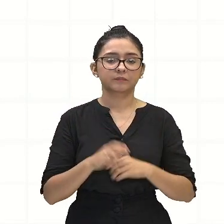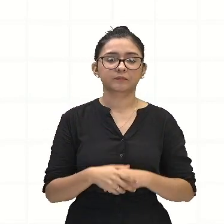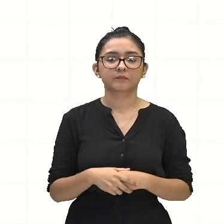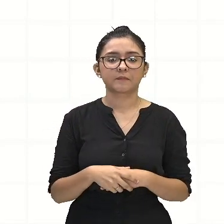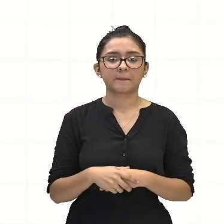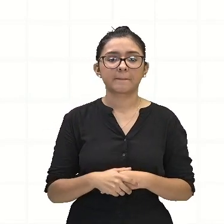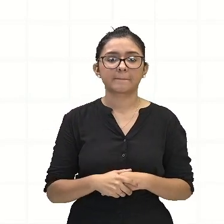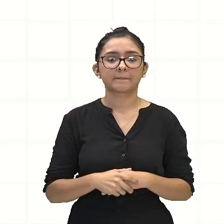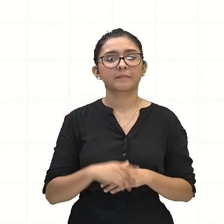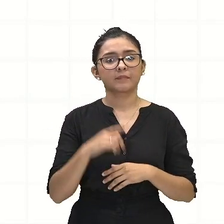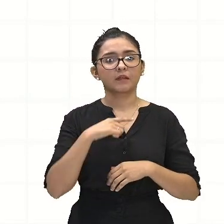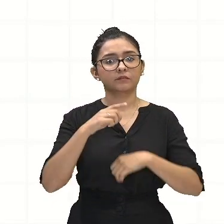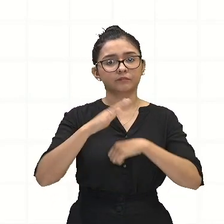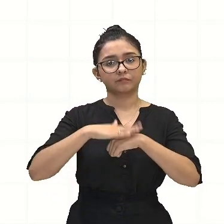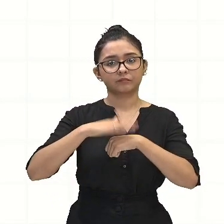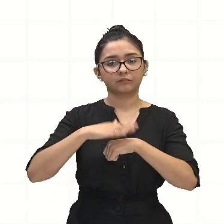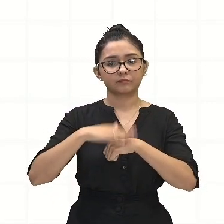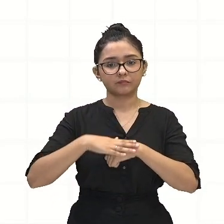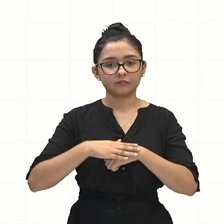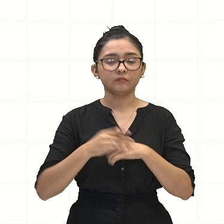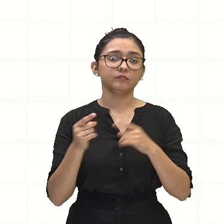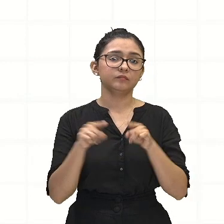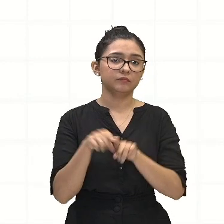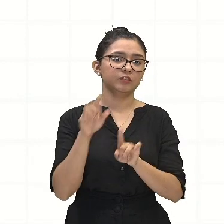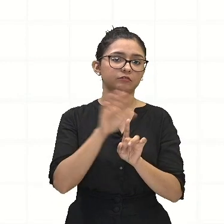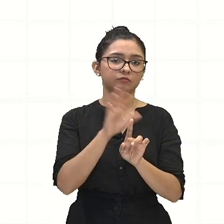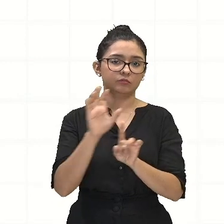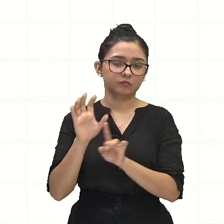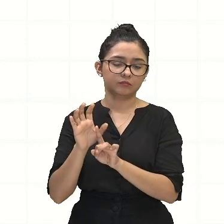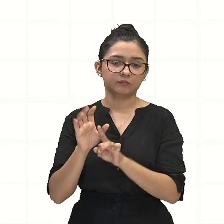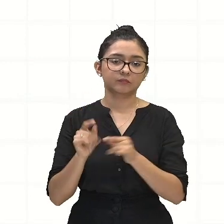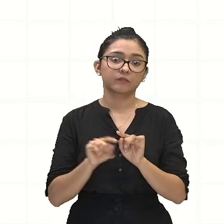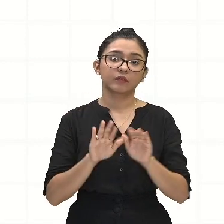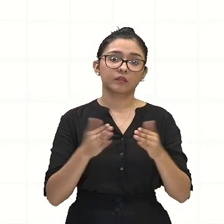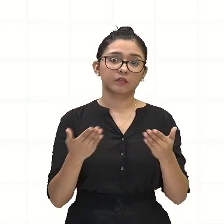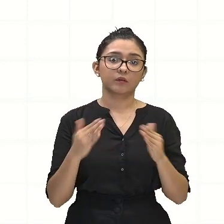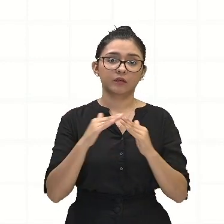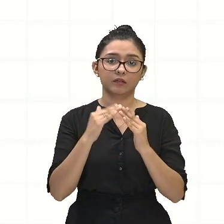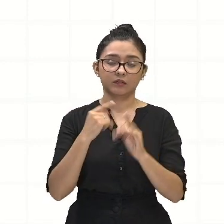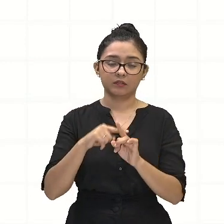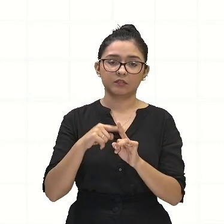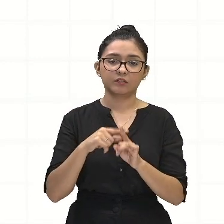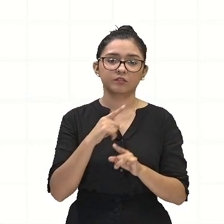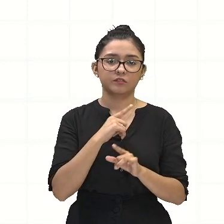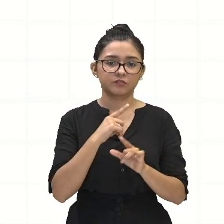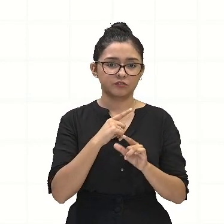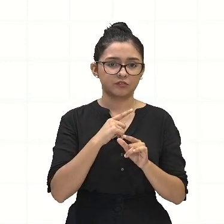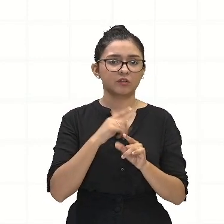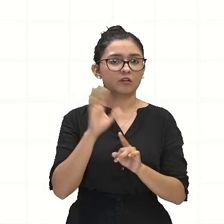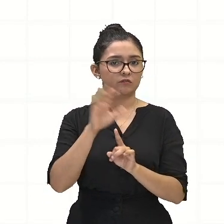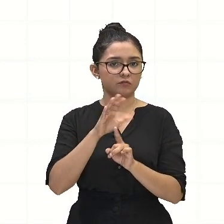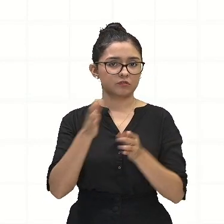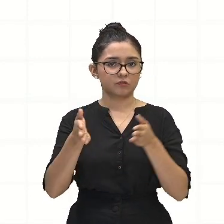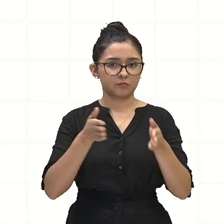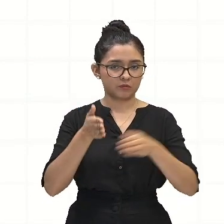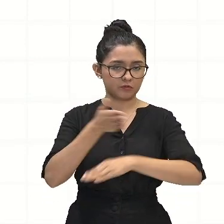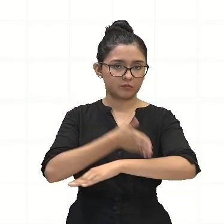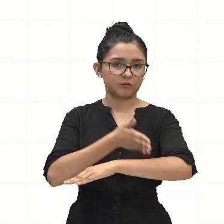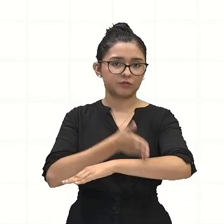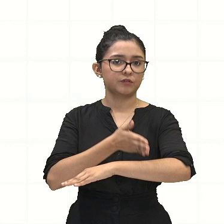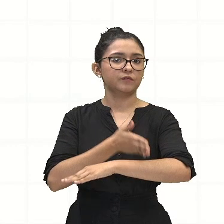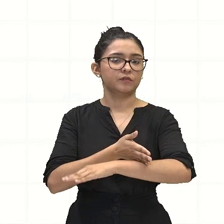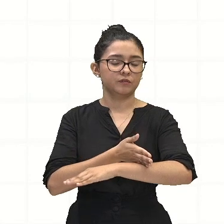sua autonomia e influência. Então, a Igreja ela detinha bastante influência no período